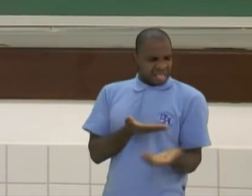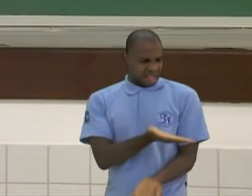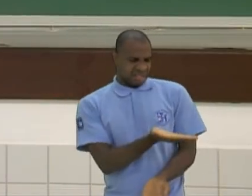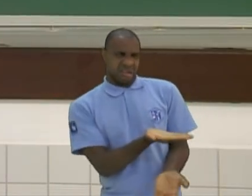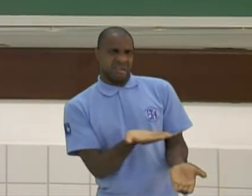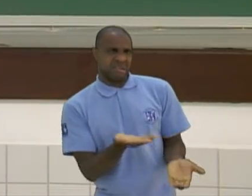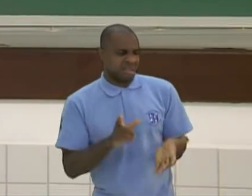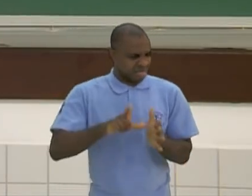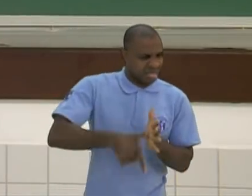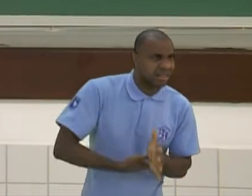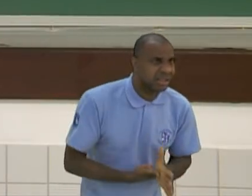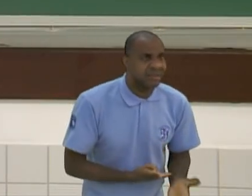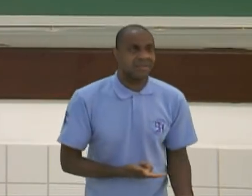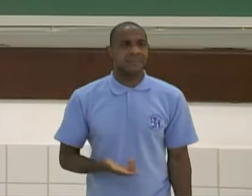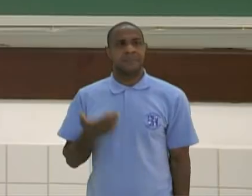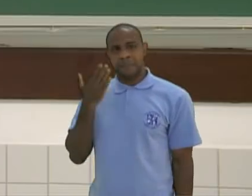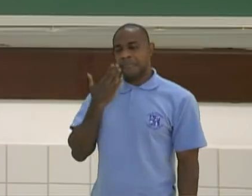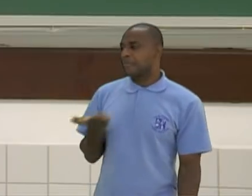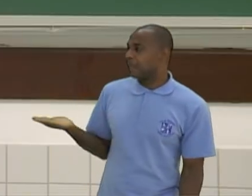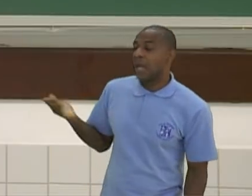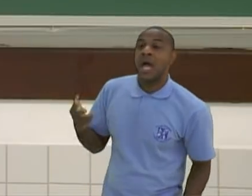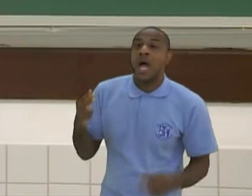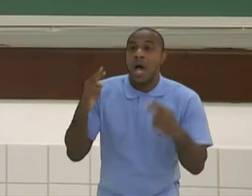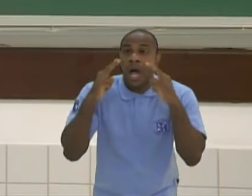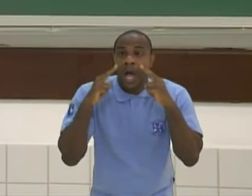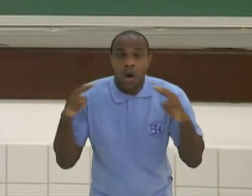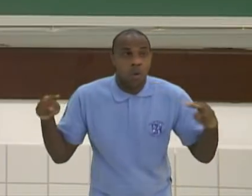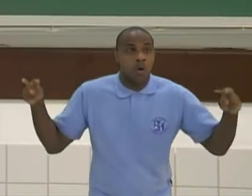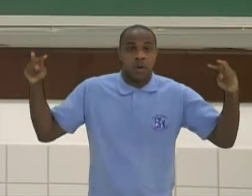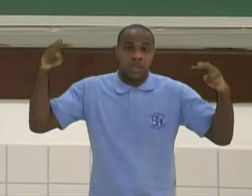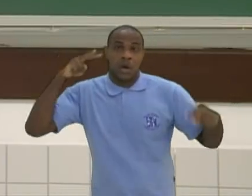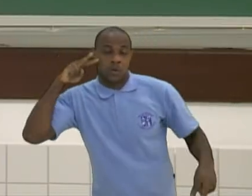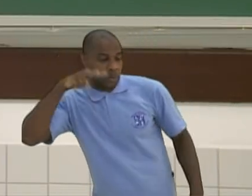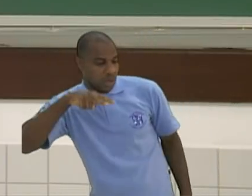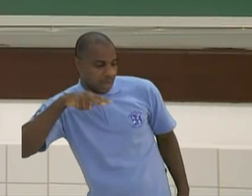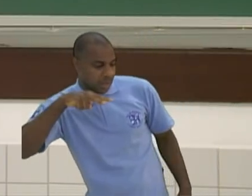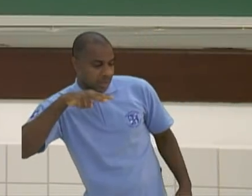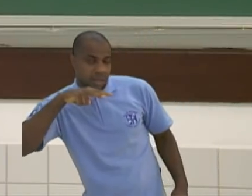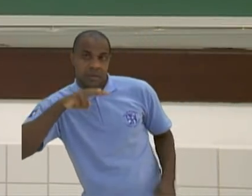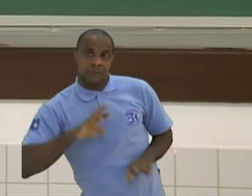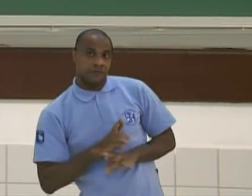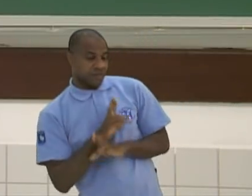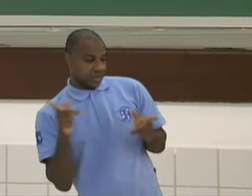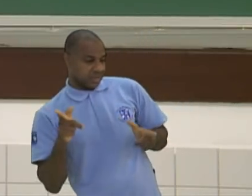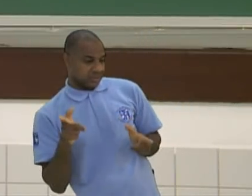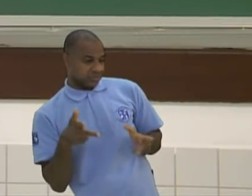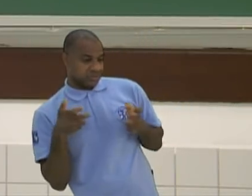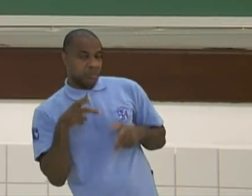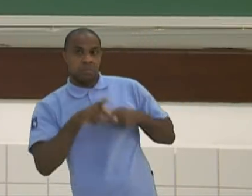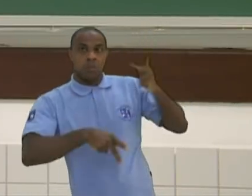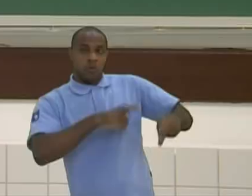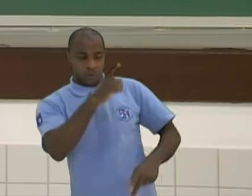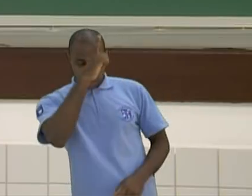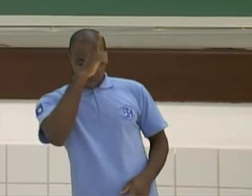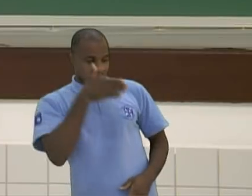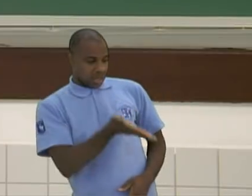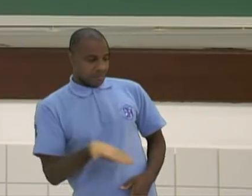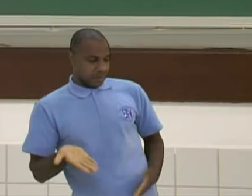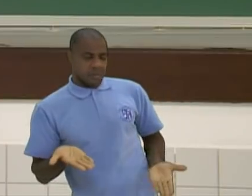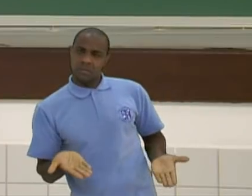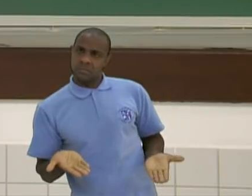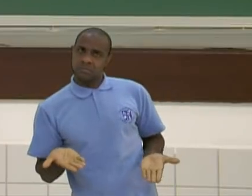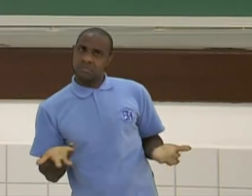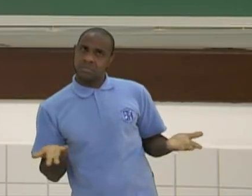tudo atrasados. Claro que não, mas era o olhar que os romanos tinham para esses povos. Uma curiosidade, a palavra bárbaro é de